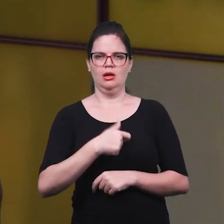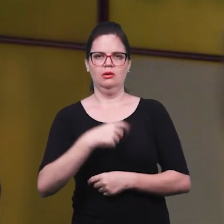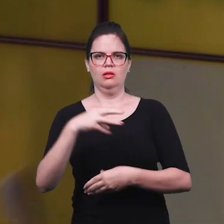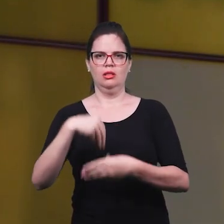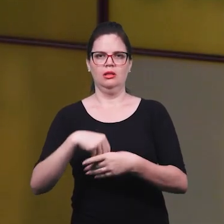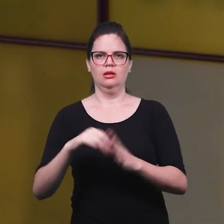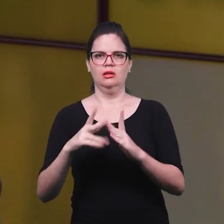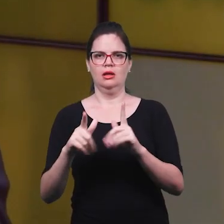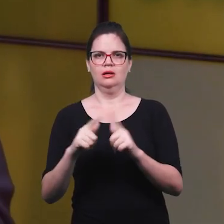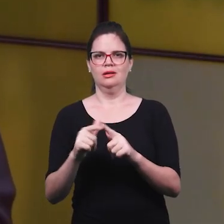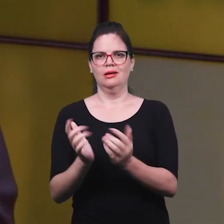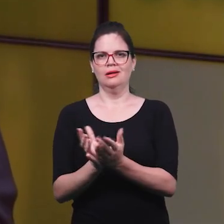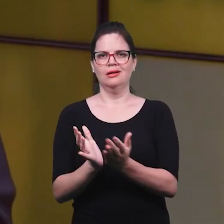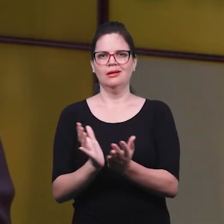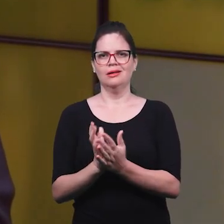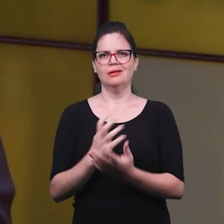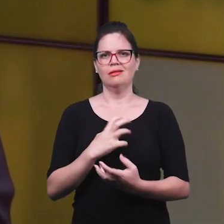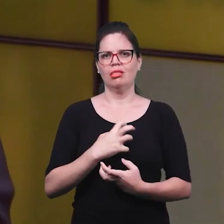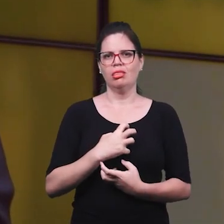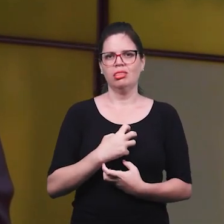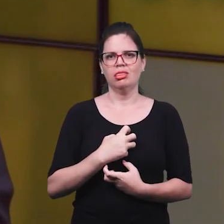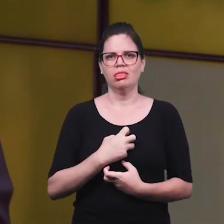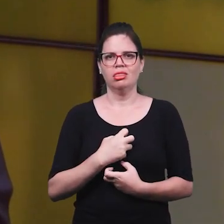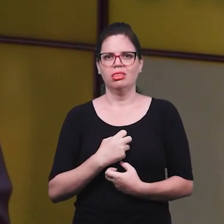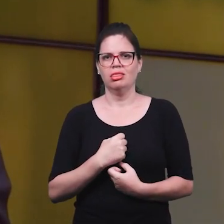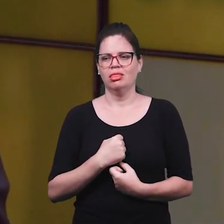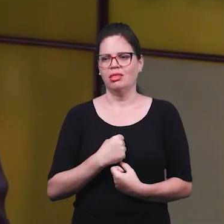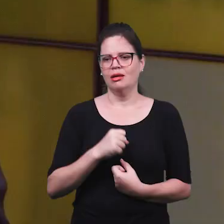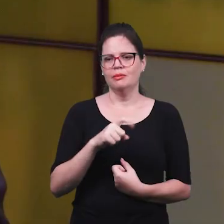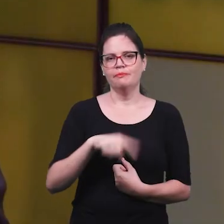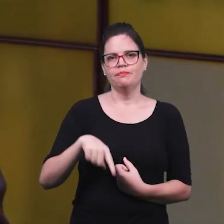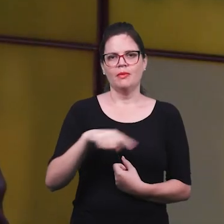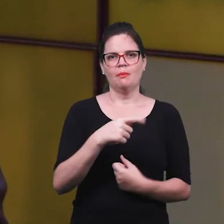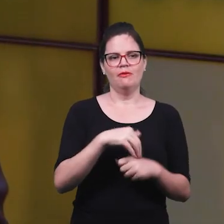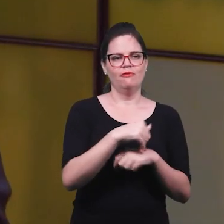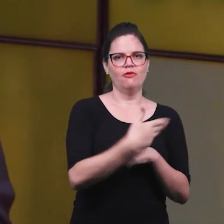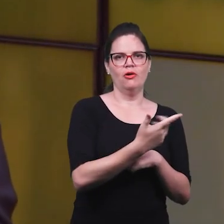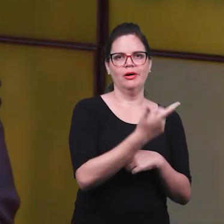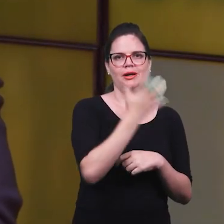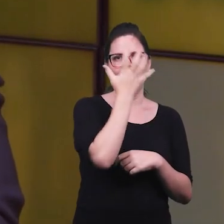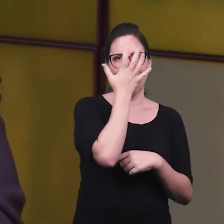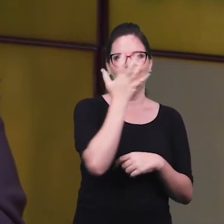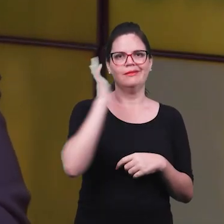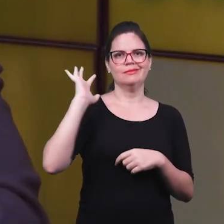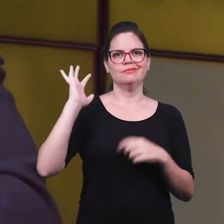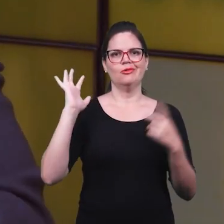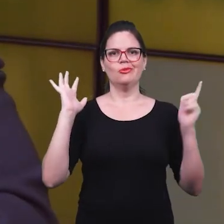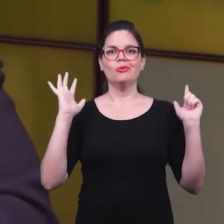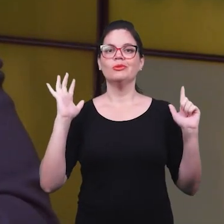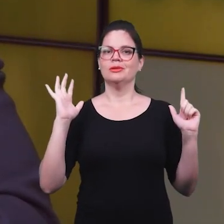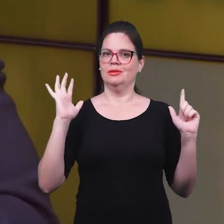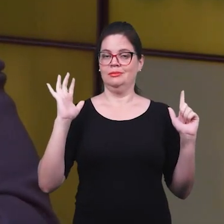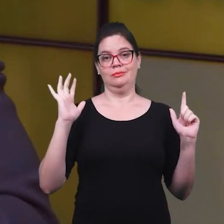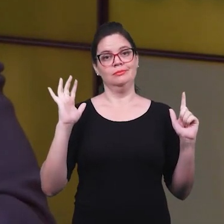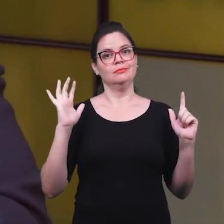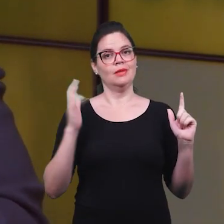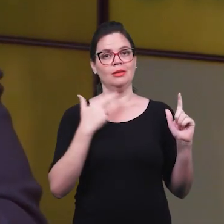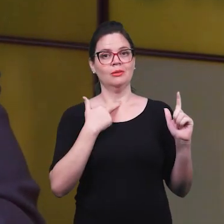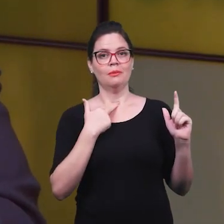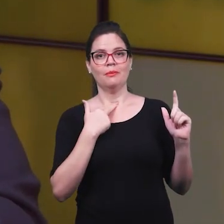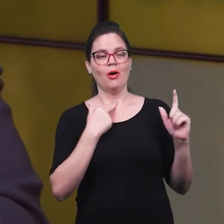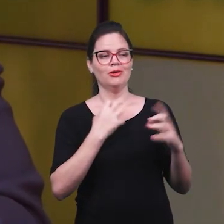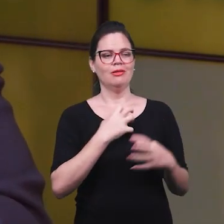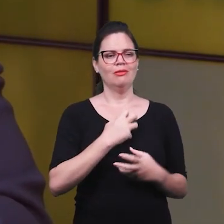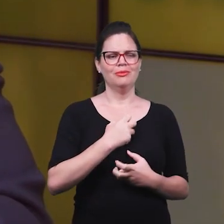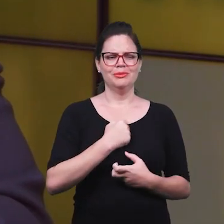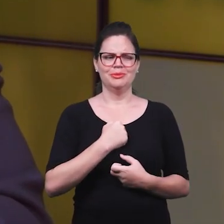certas decepções, de pessoas que são uma coisa dentro da igreja e outra dentro de casa. E nós não